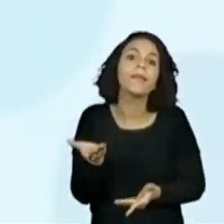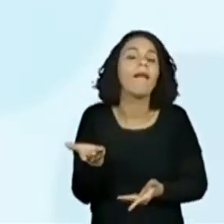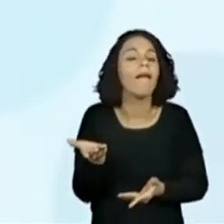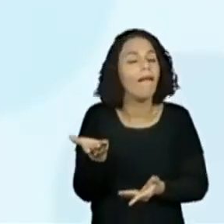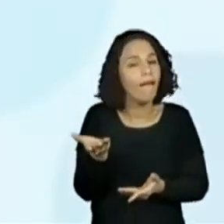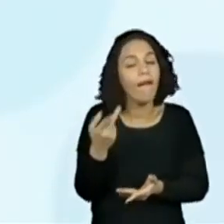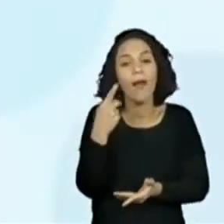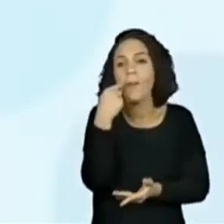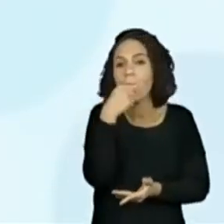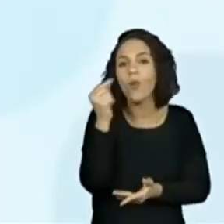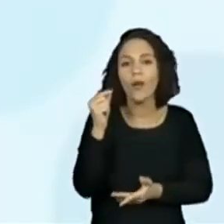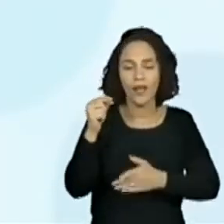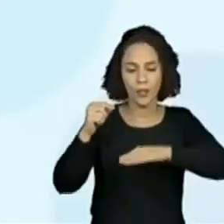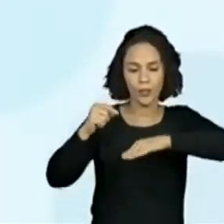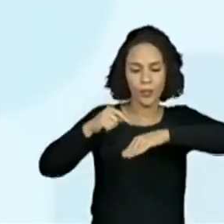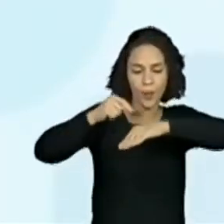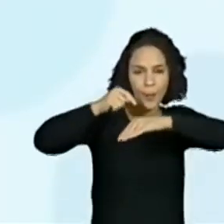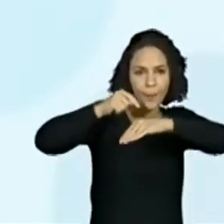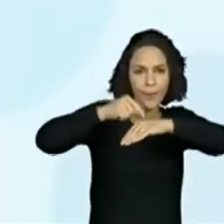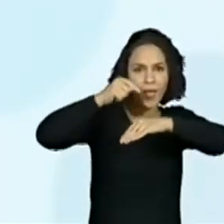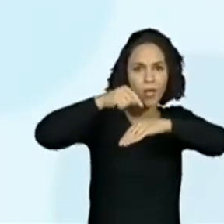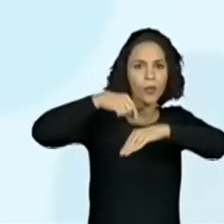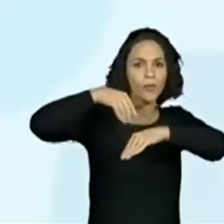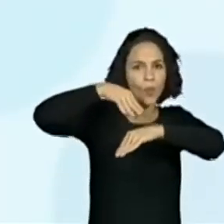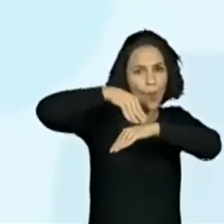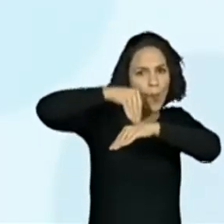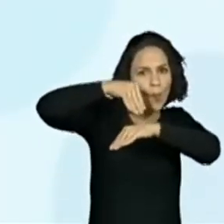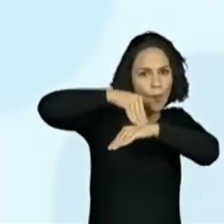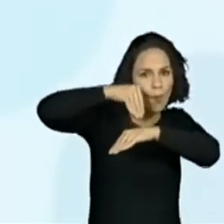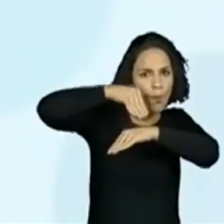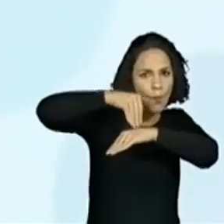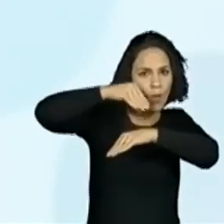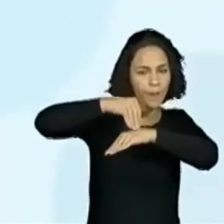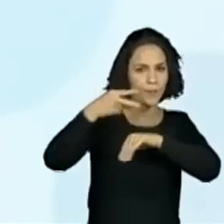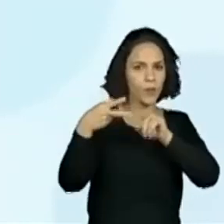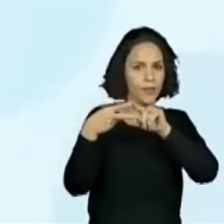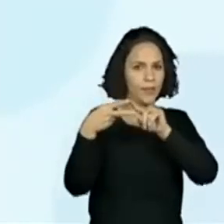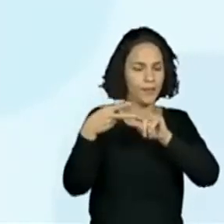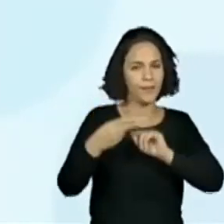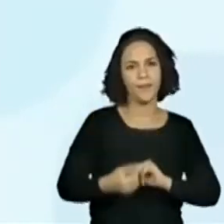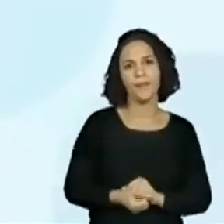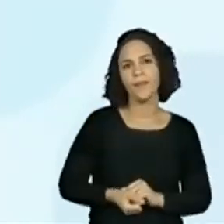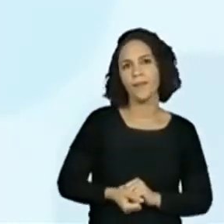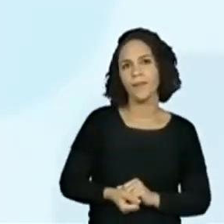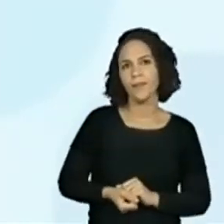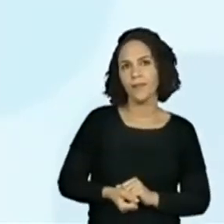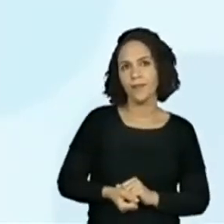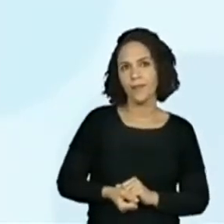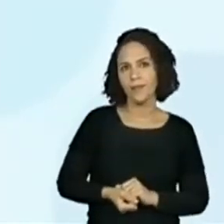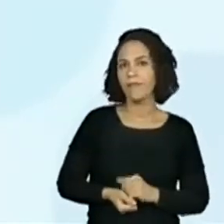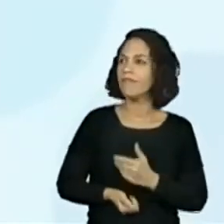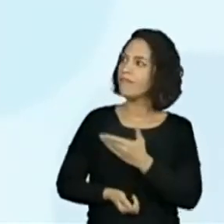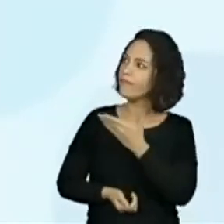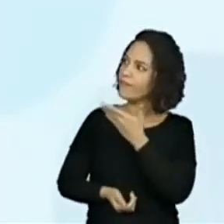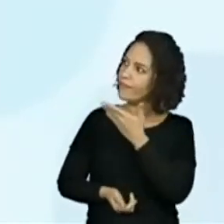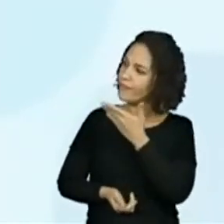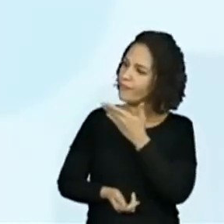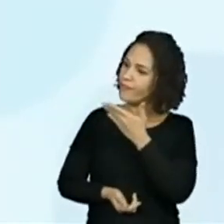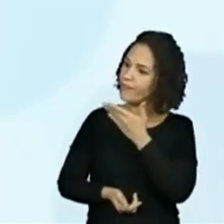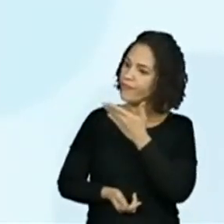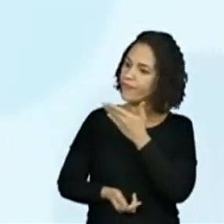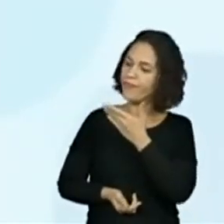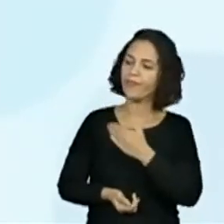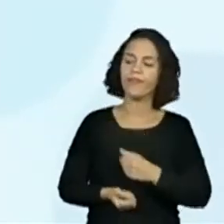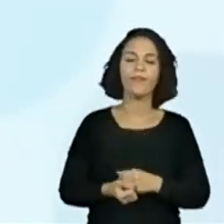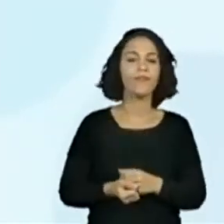o aparelho bucal é picador-sugador. vou destacar aqui.